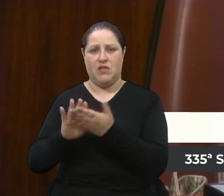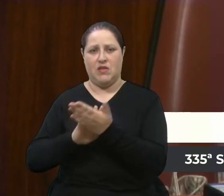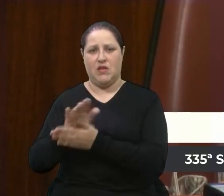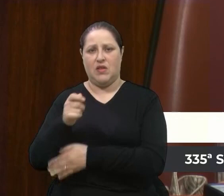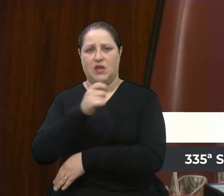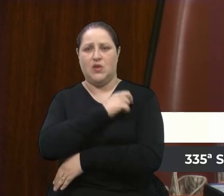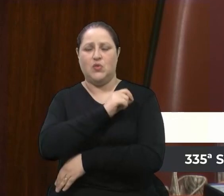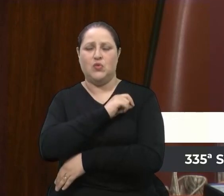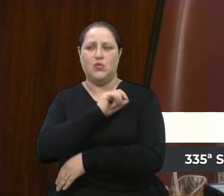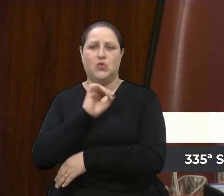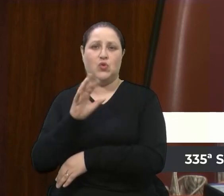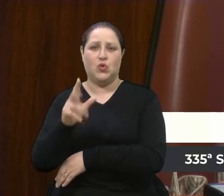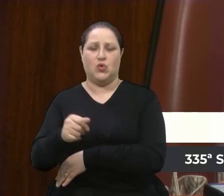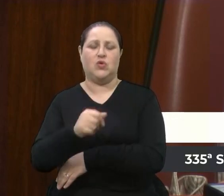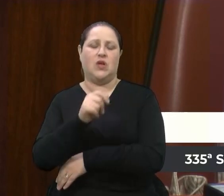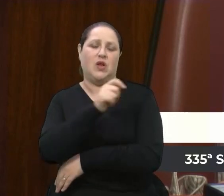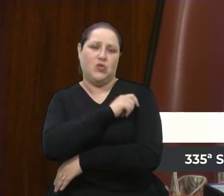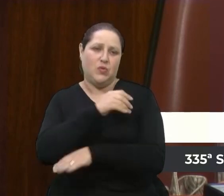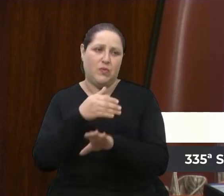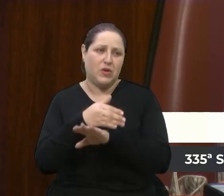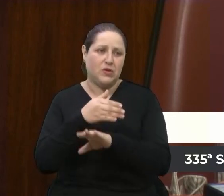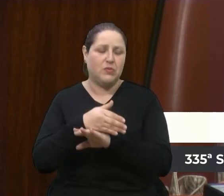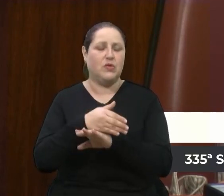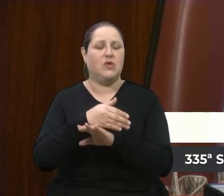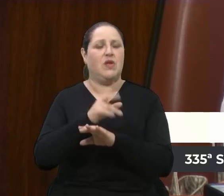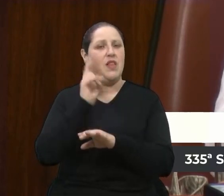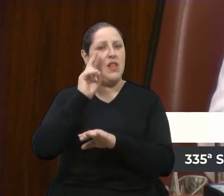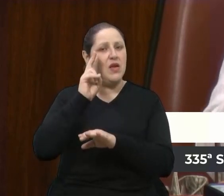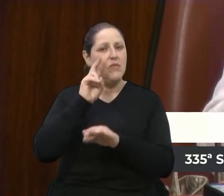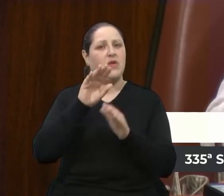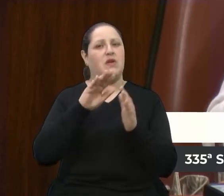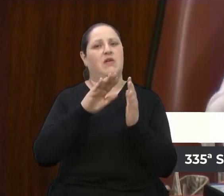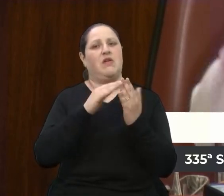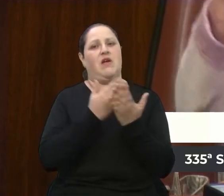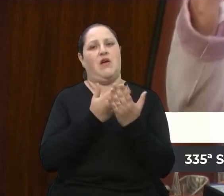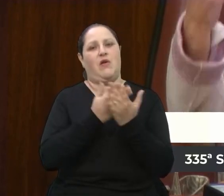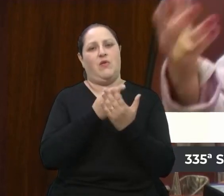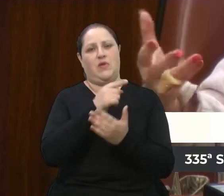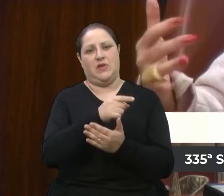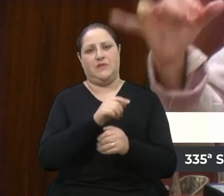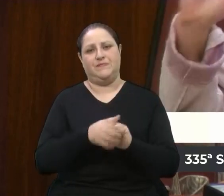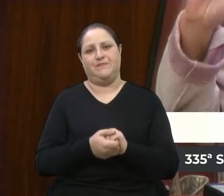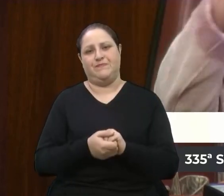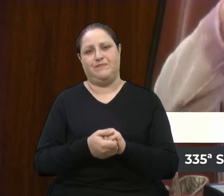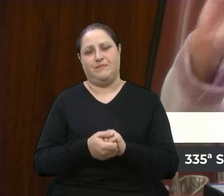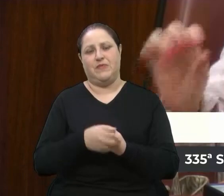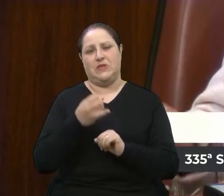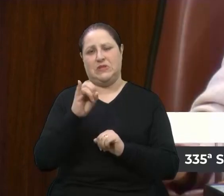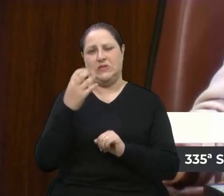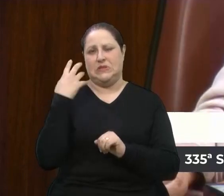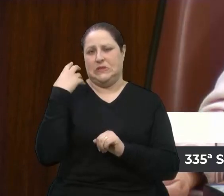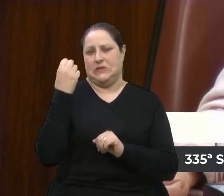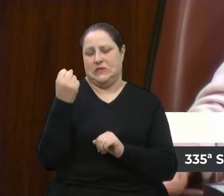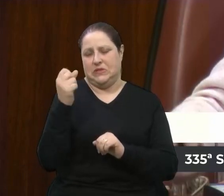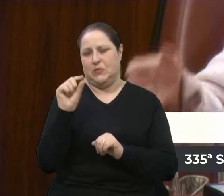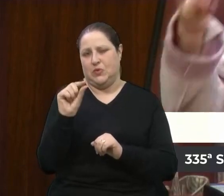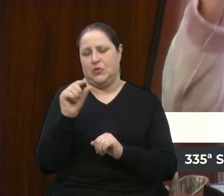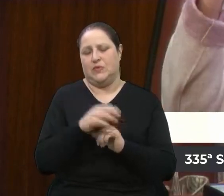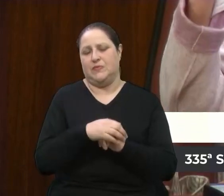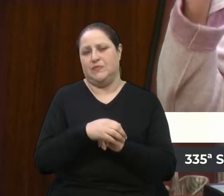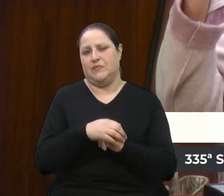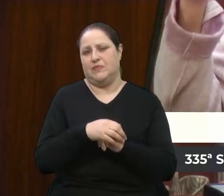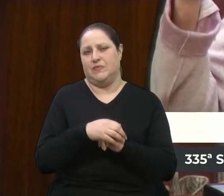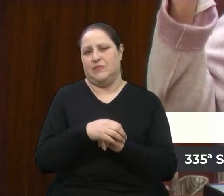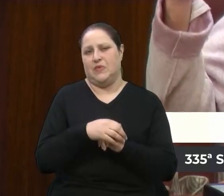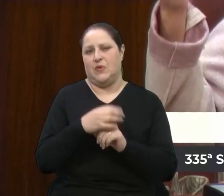lá não esquece daquela aula, vamos dizer assim. E se a gente resgatar só um pouquinho, que eu não vou tomar muito teu tempo, tanto